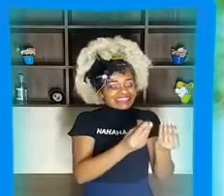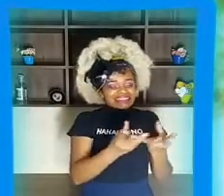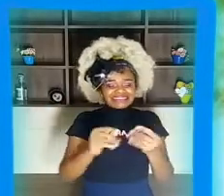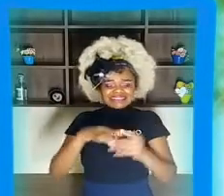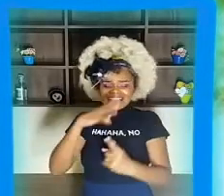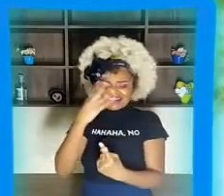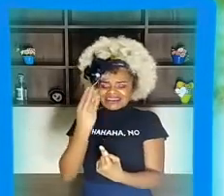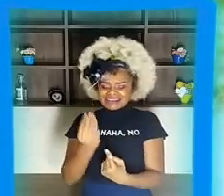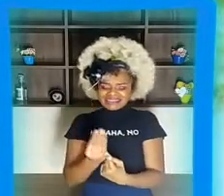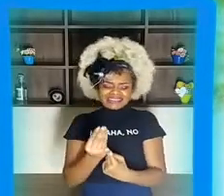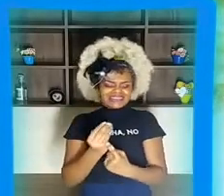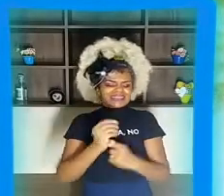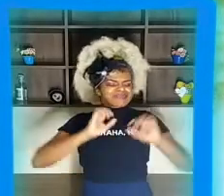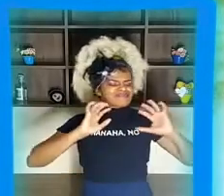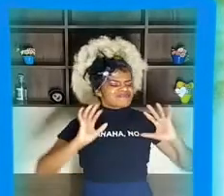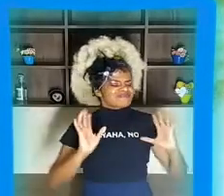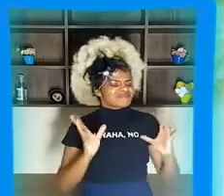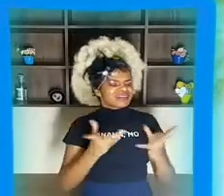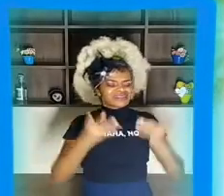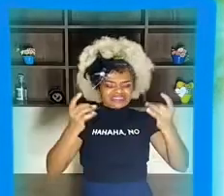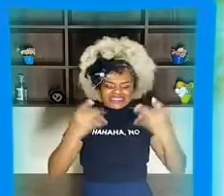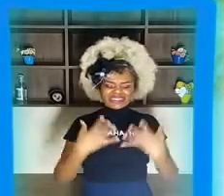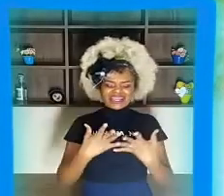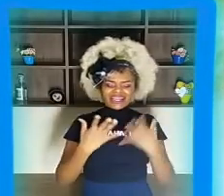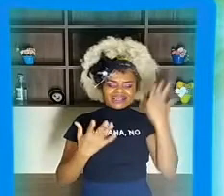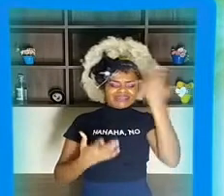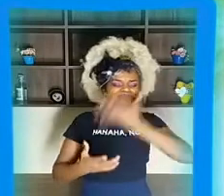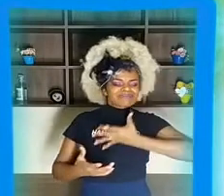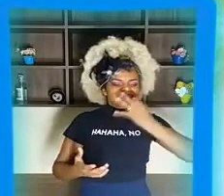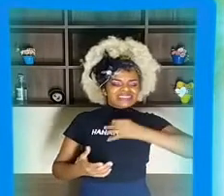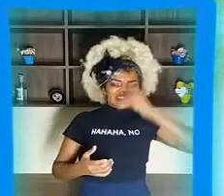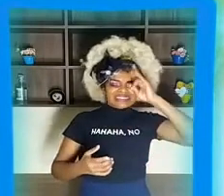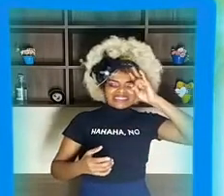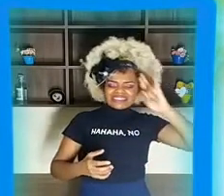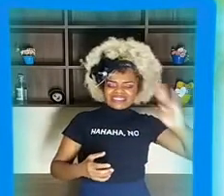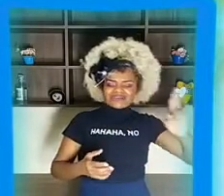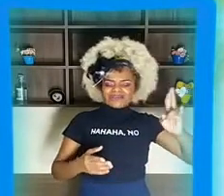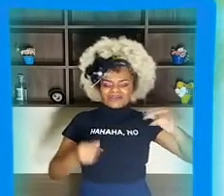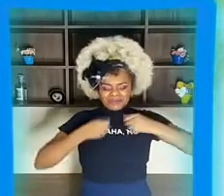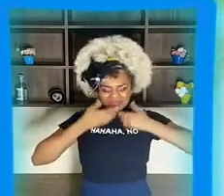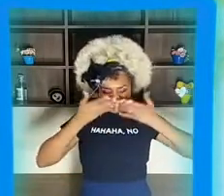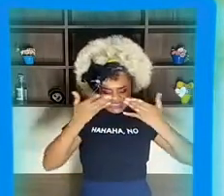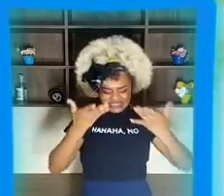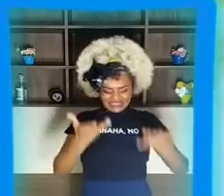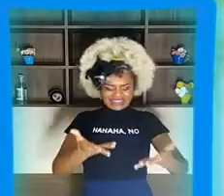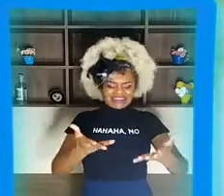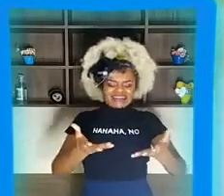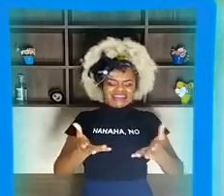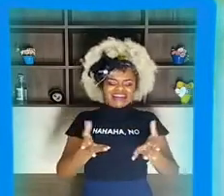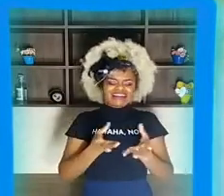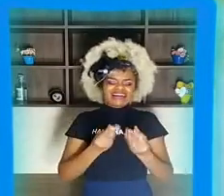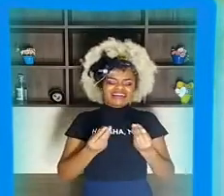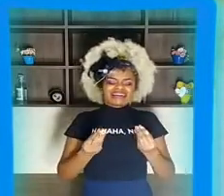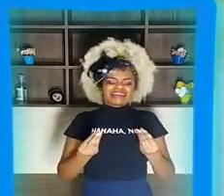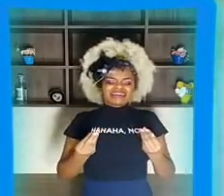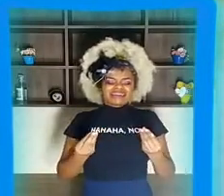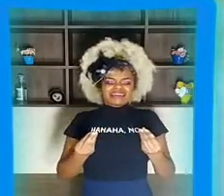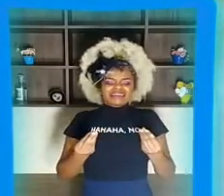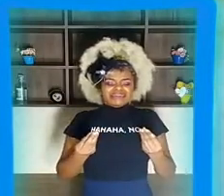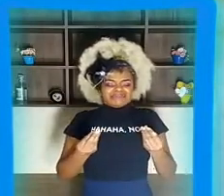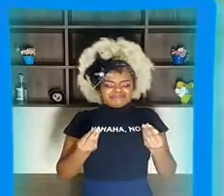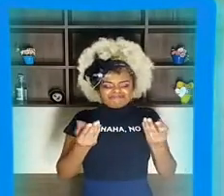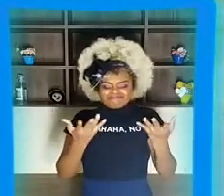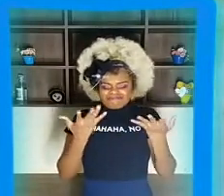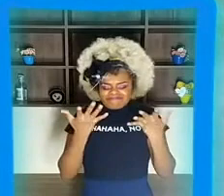artistas incríveis, por tanta beleza, Senhor, por tanta entrega, por tanta... Nem tenho